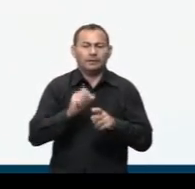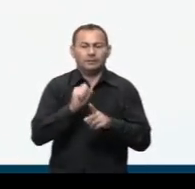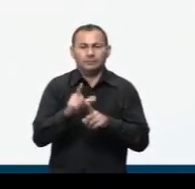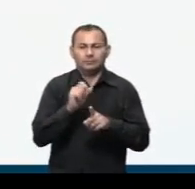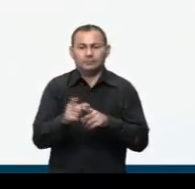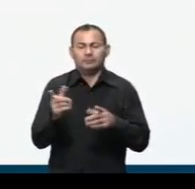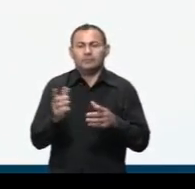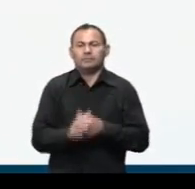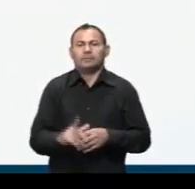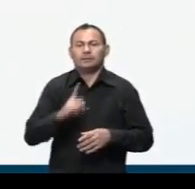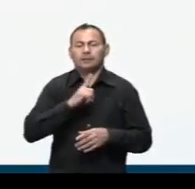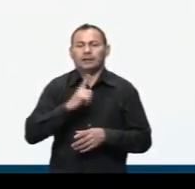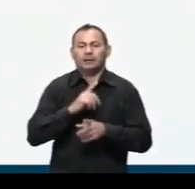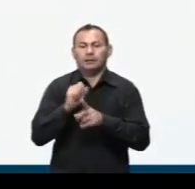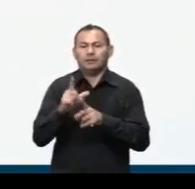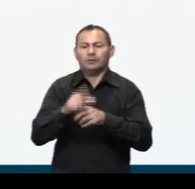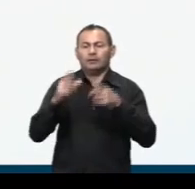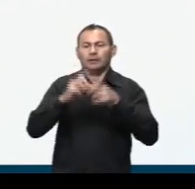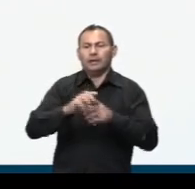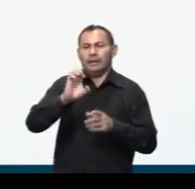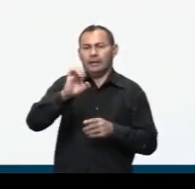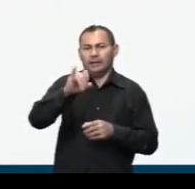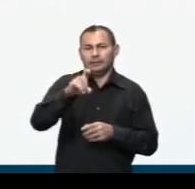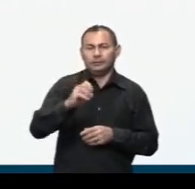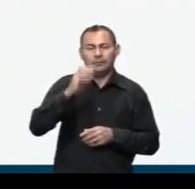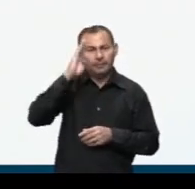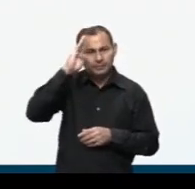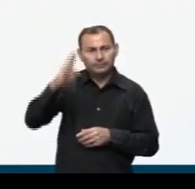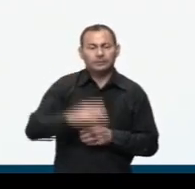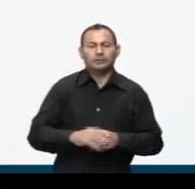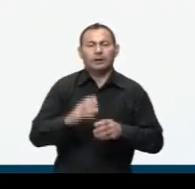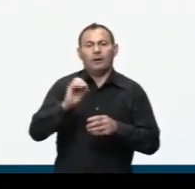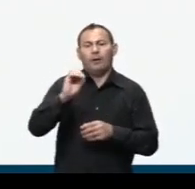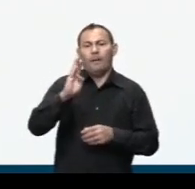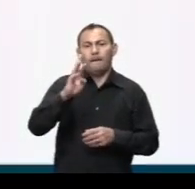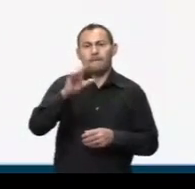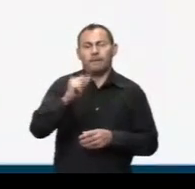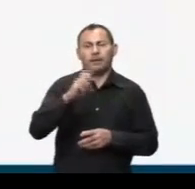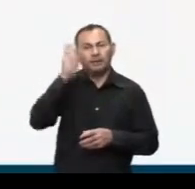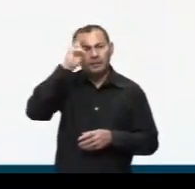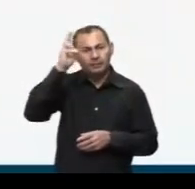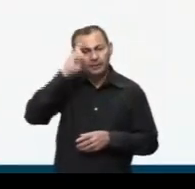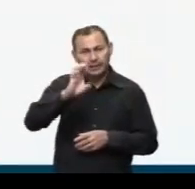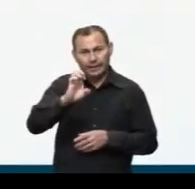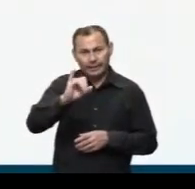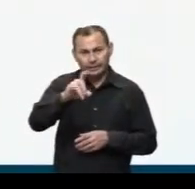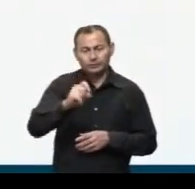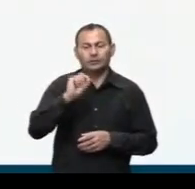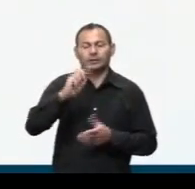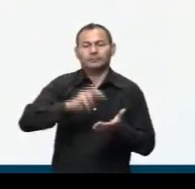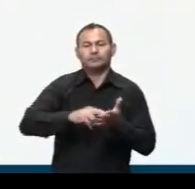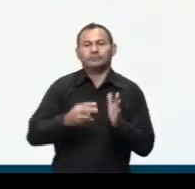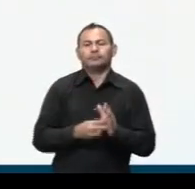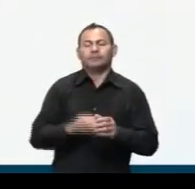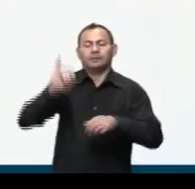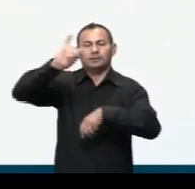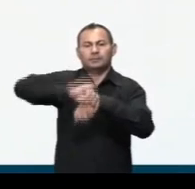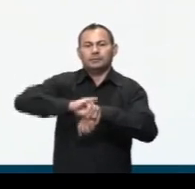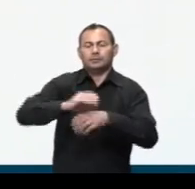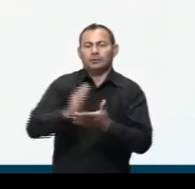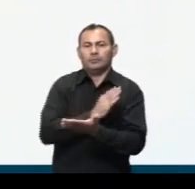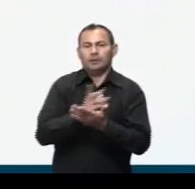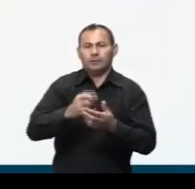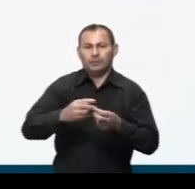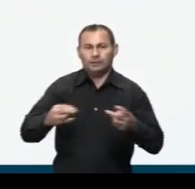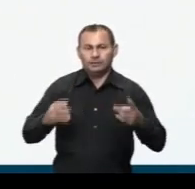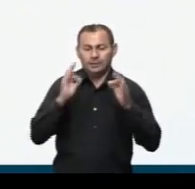a locação, a gente tem que localizar os eixos principais de uma obra. Lembrando que eixo é o quê? É o centro de alguma